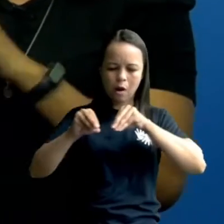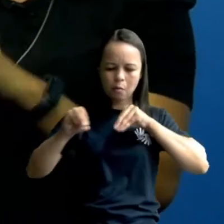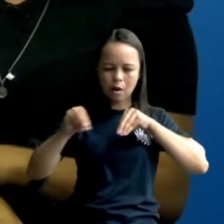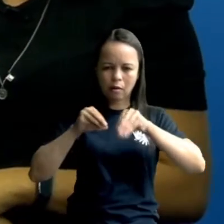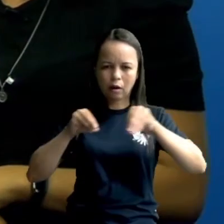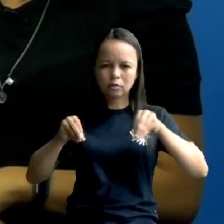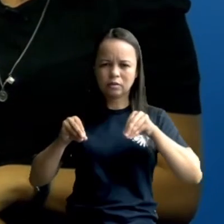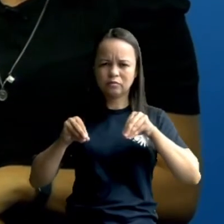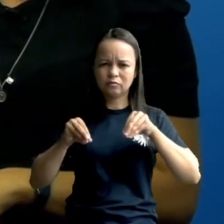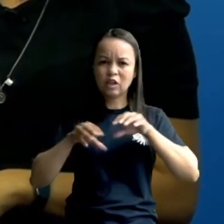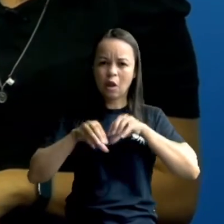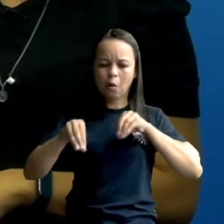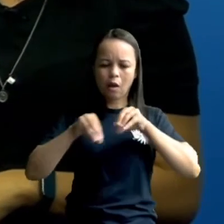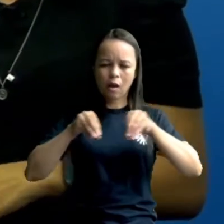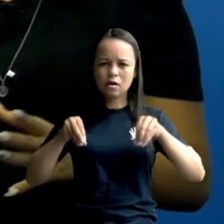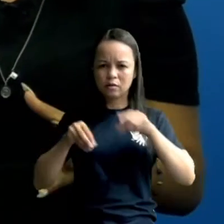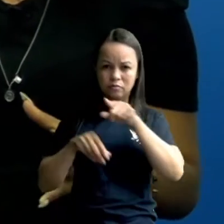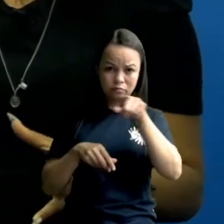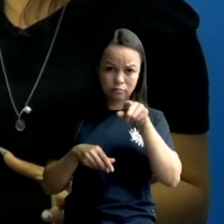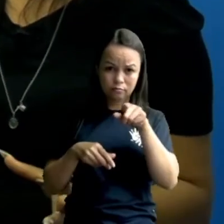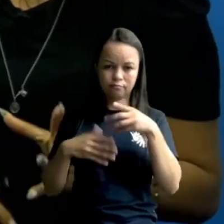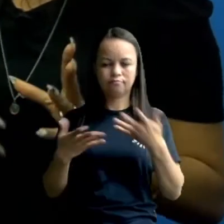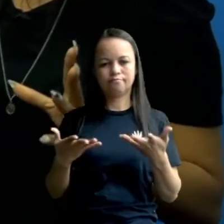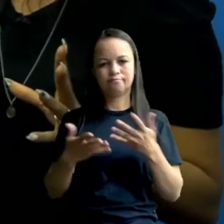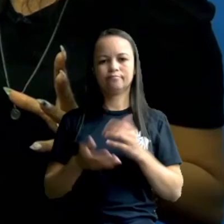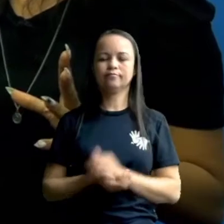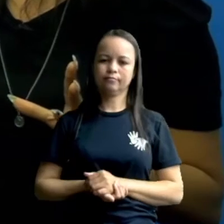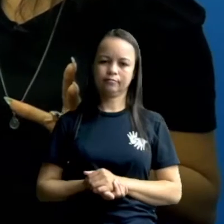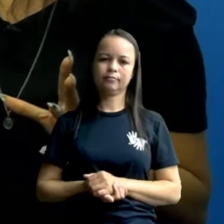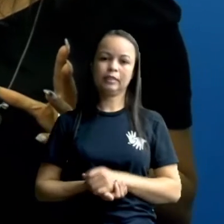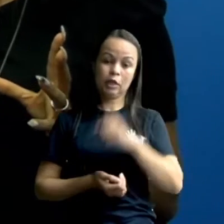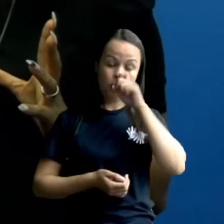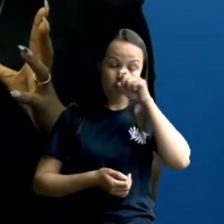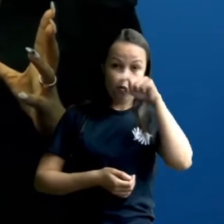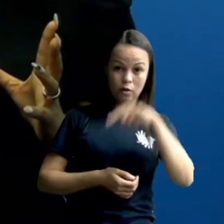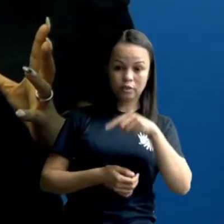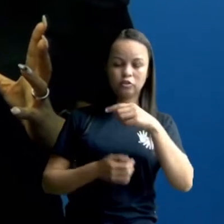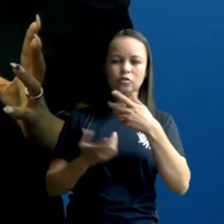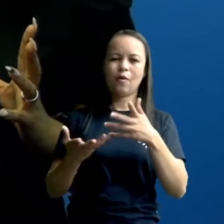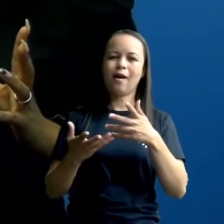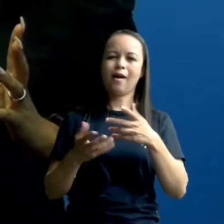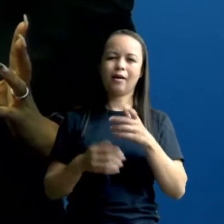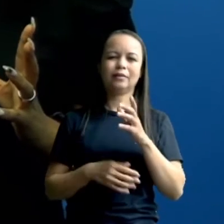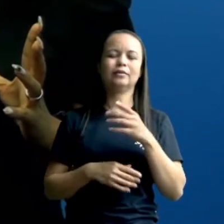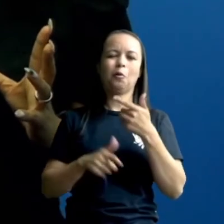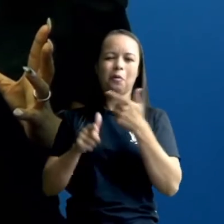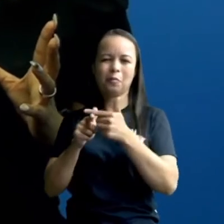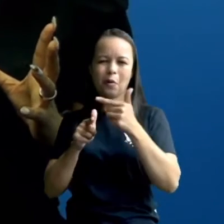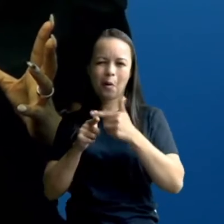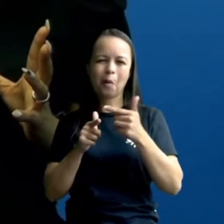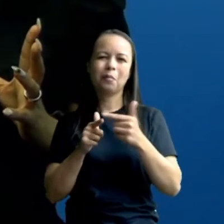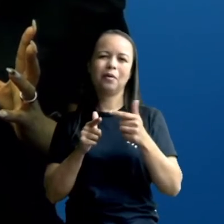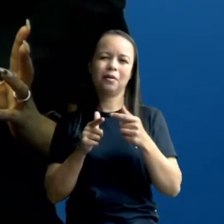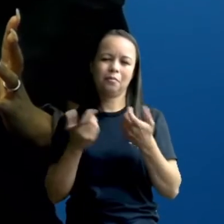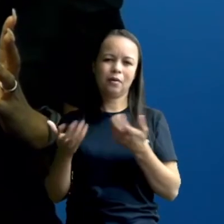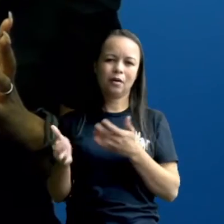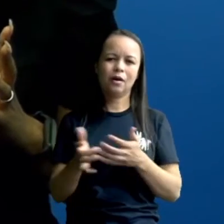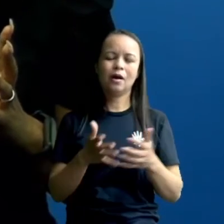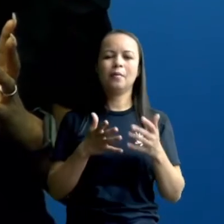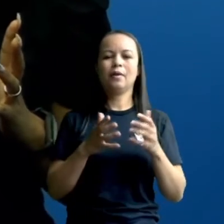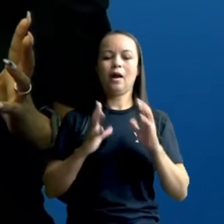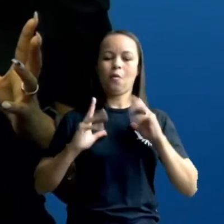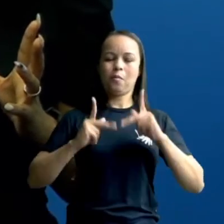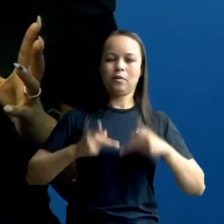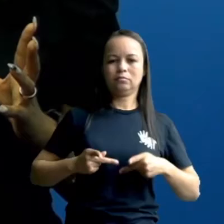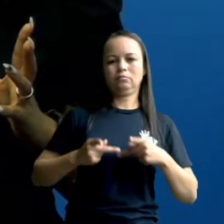lixo orgânico? Vocês separam? Então, o lixo ainda é um grande dilema, um grande desafio para toda a humanidade do